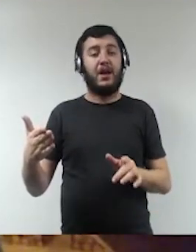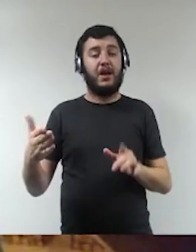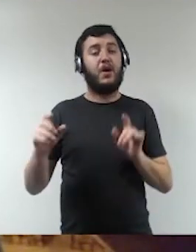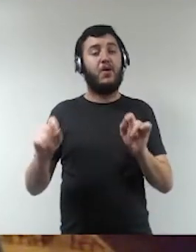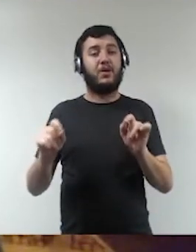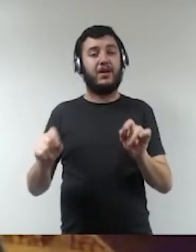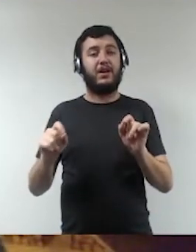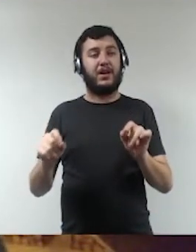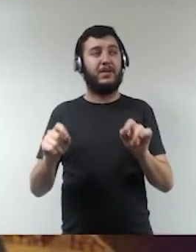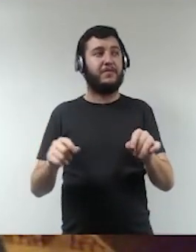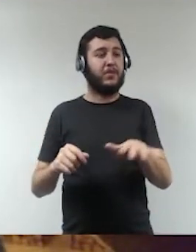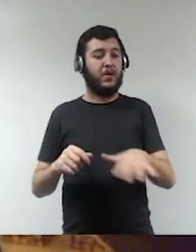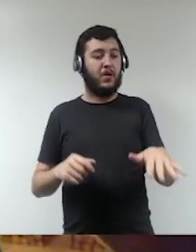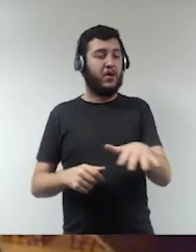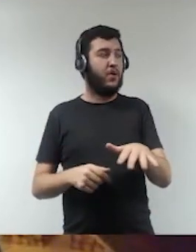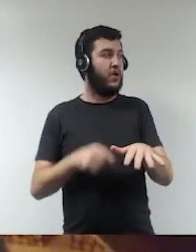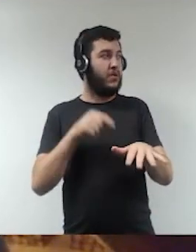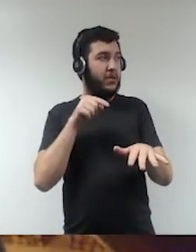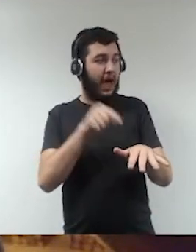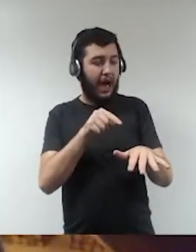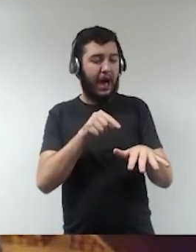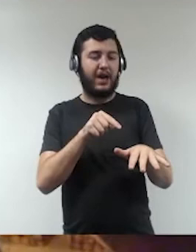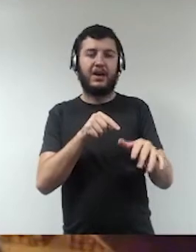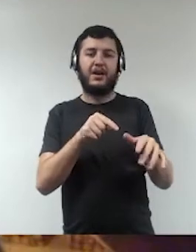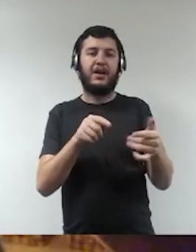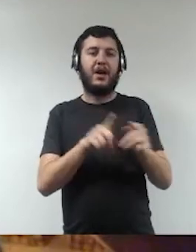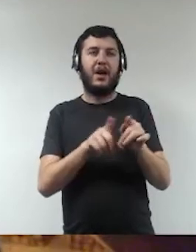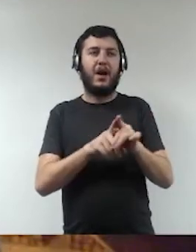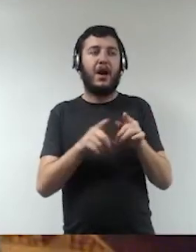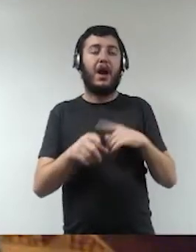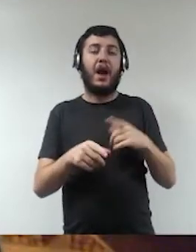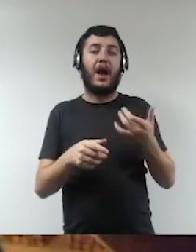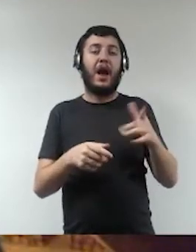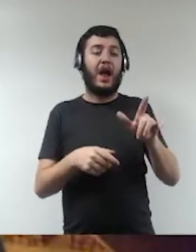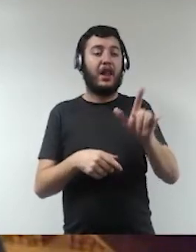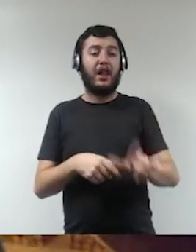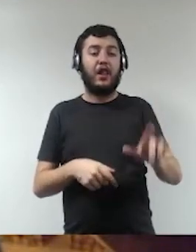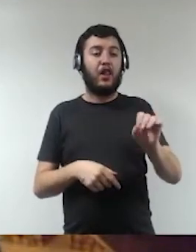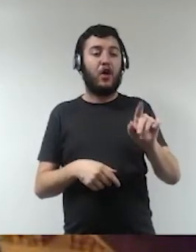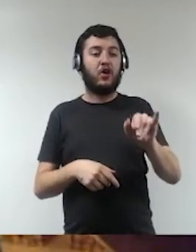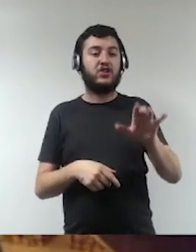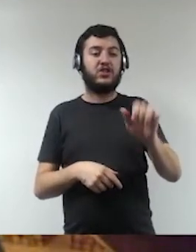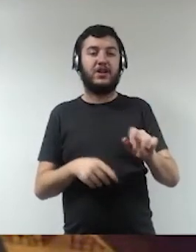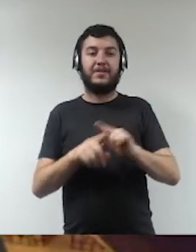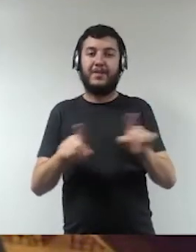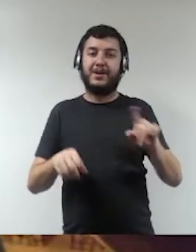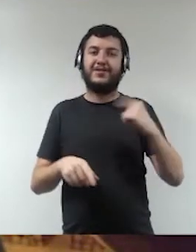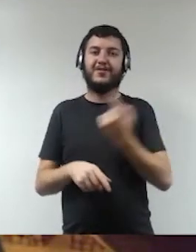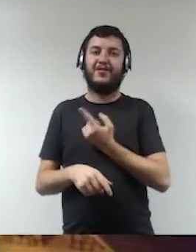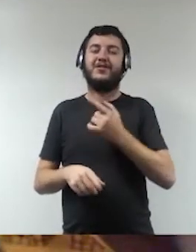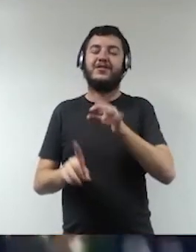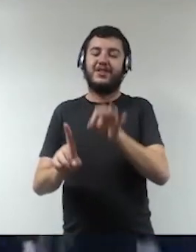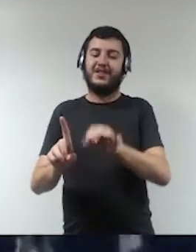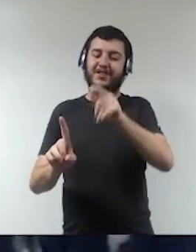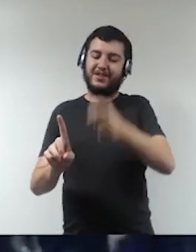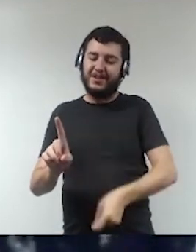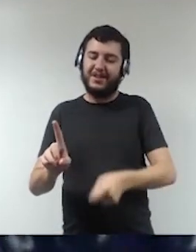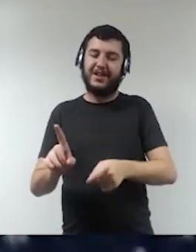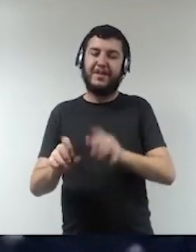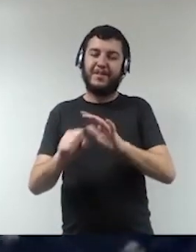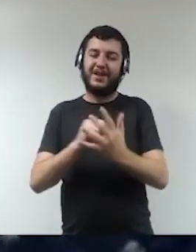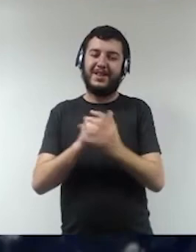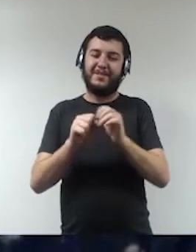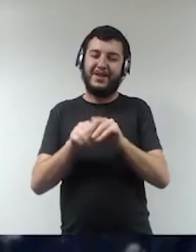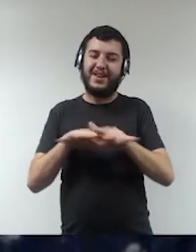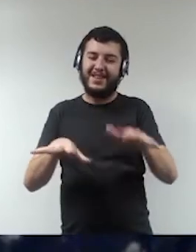E num momento de pandemia, eu repito, é tentador você tentar resolver as questões fazendo, eu brinco